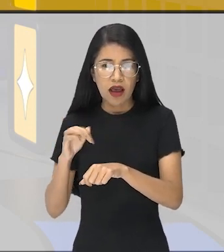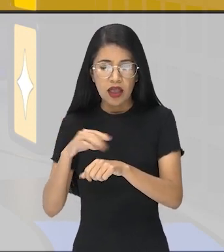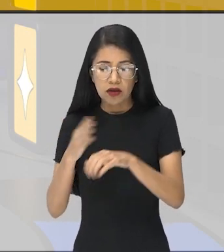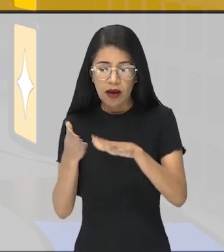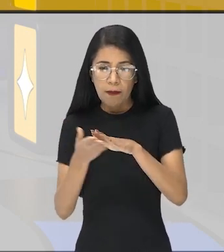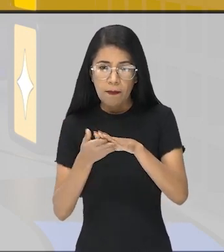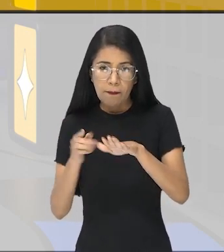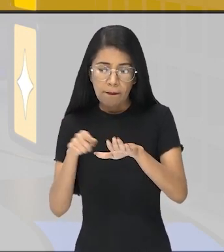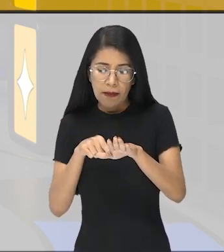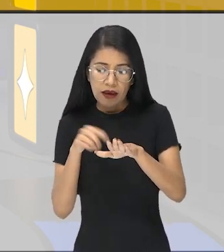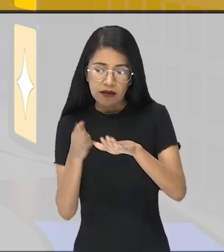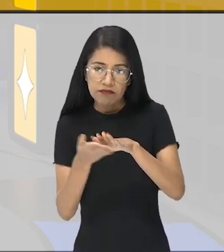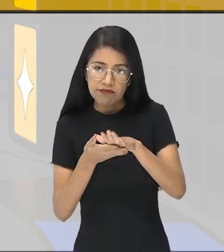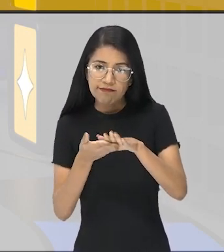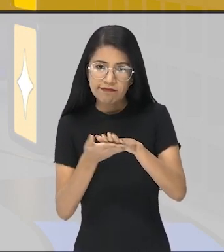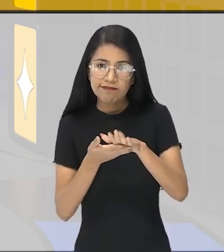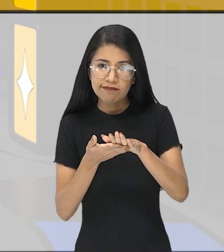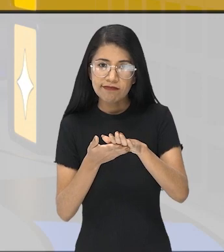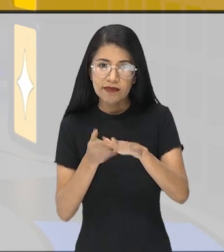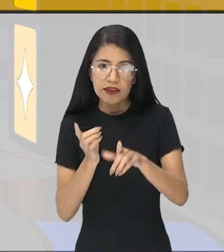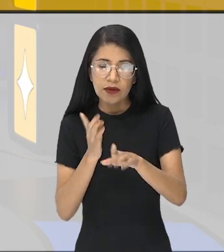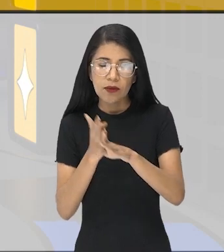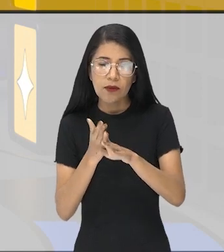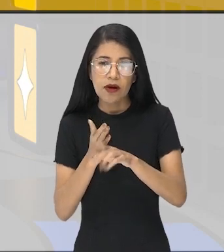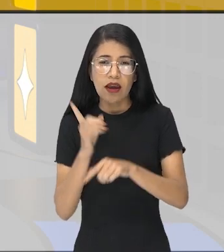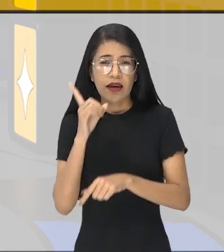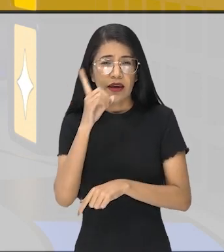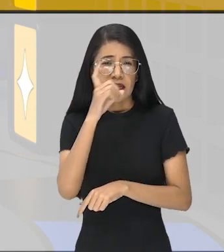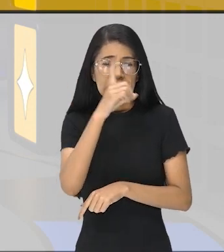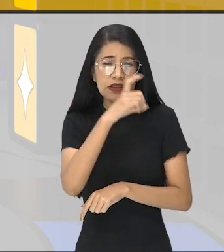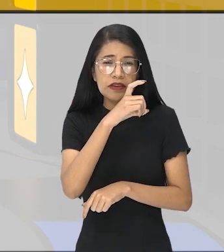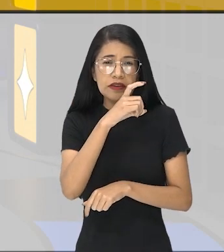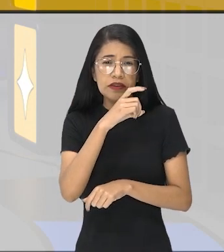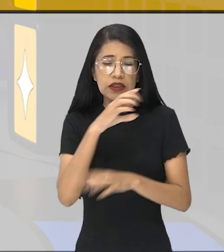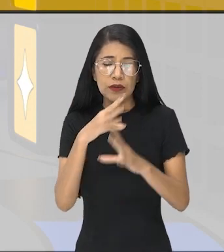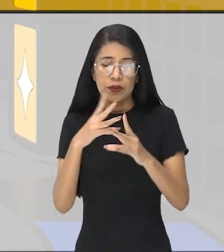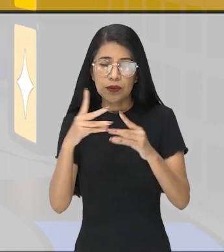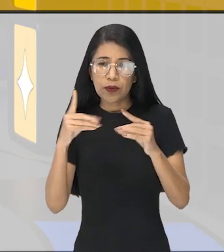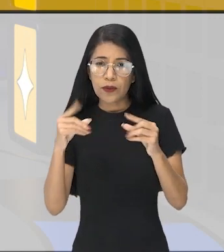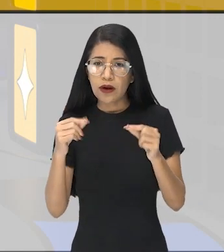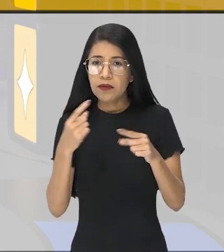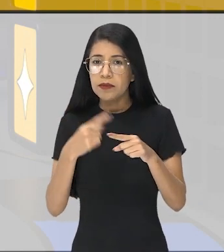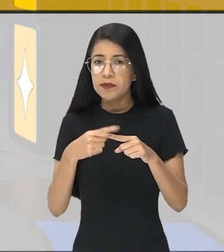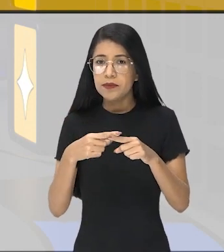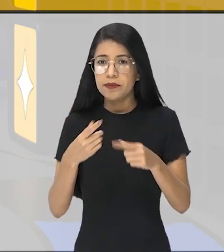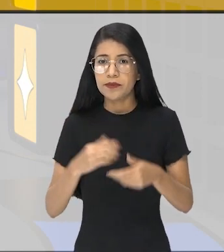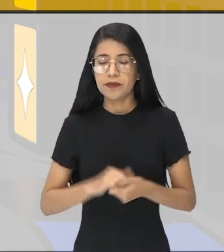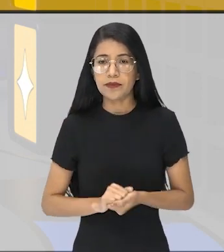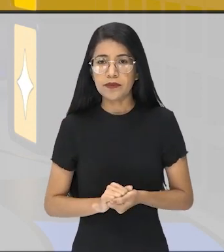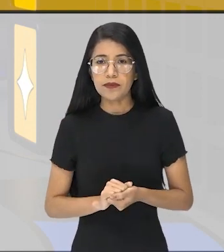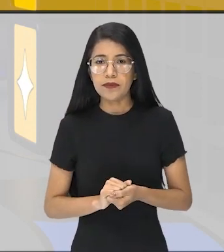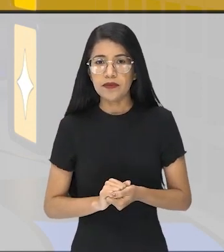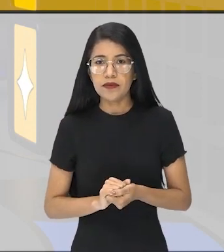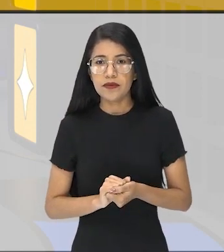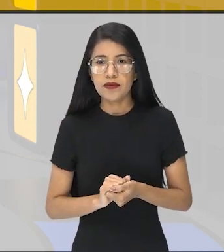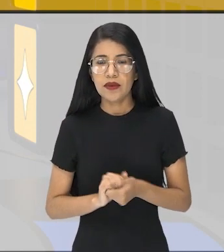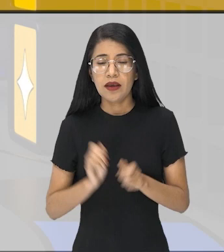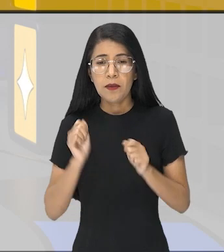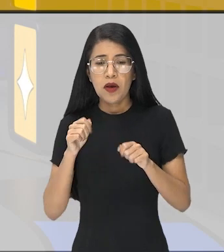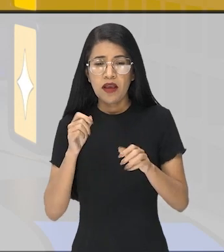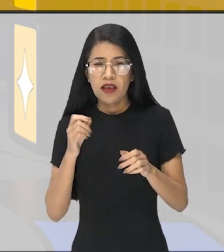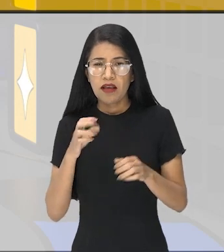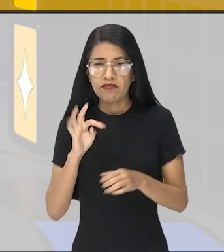pés. Essas úlceras são de difícil cicatrização e resultam de traumas